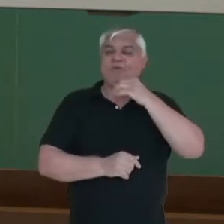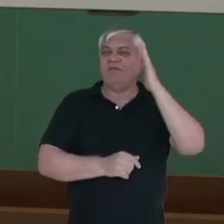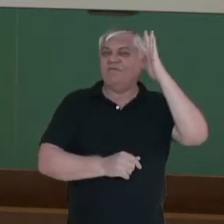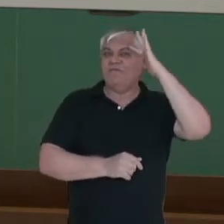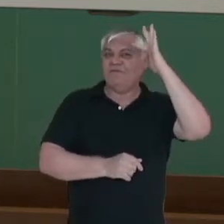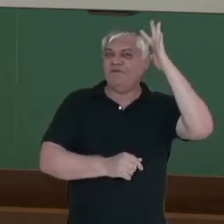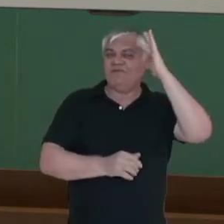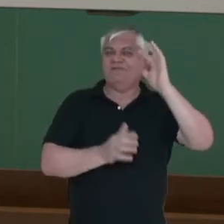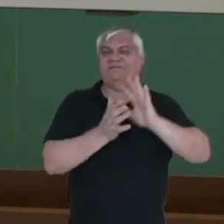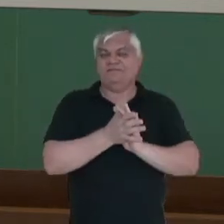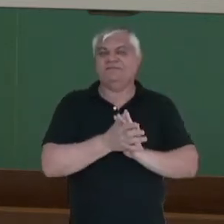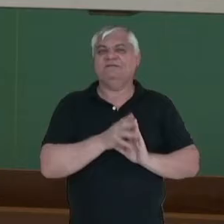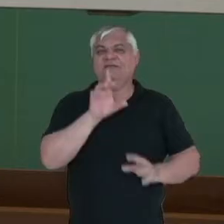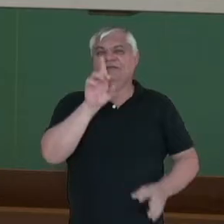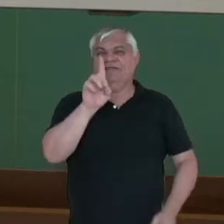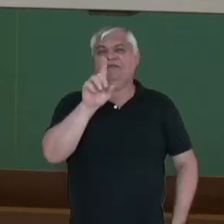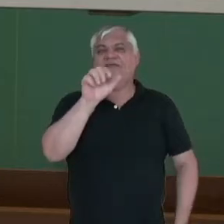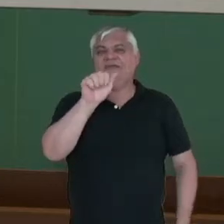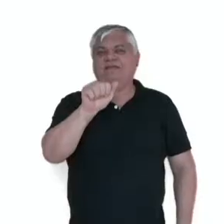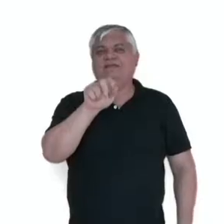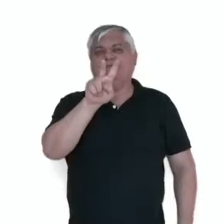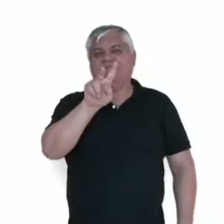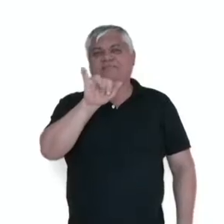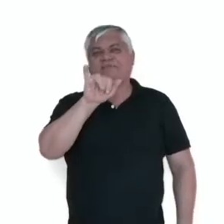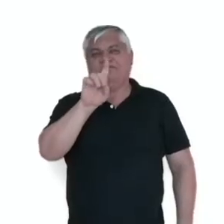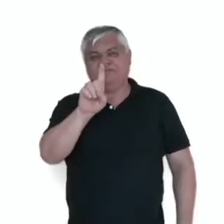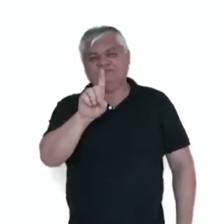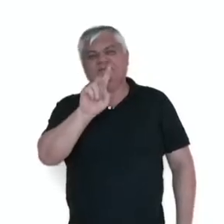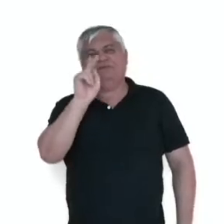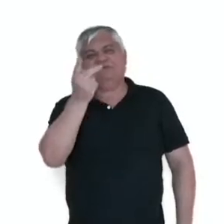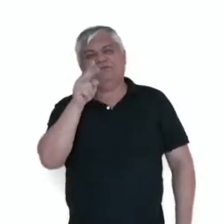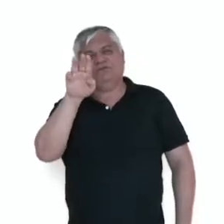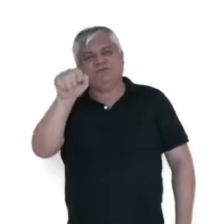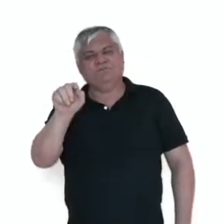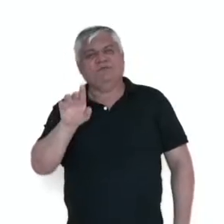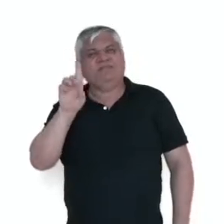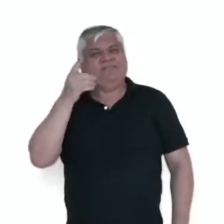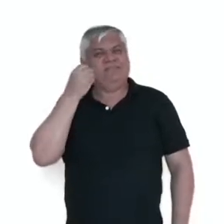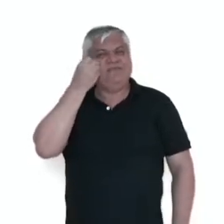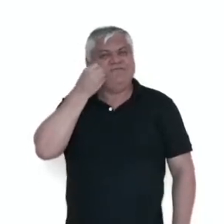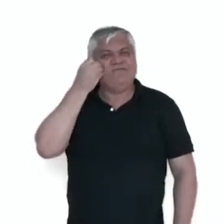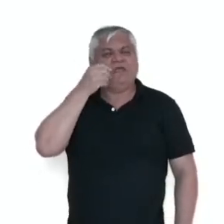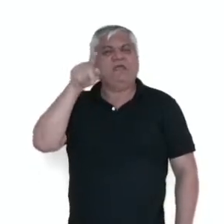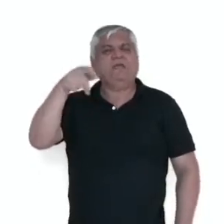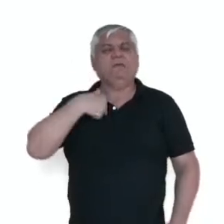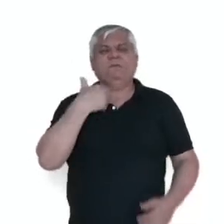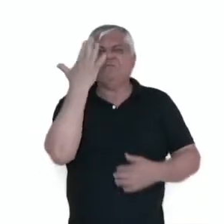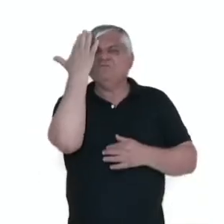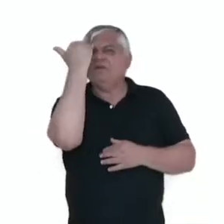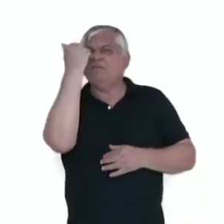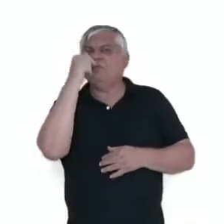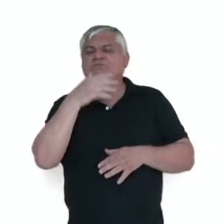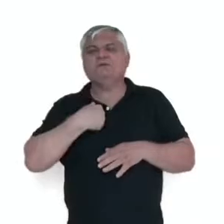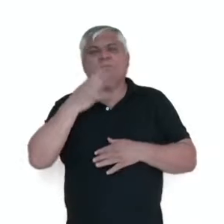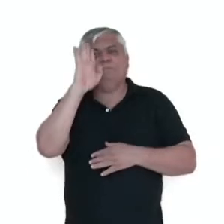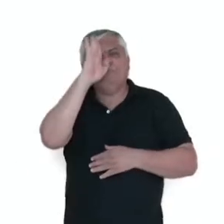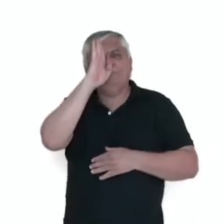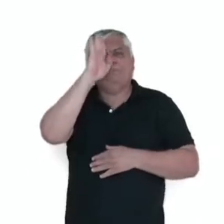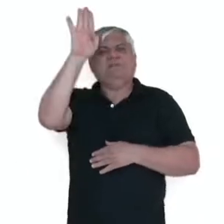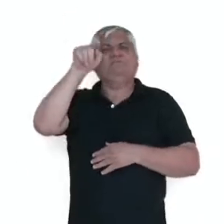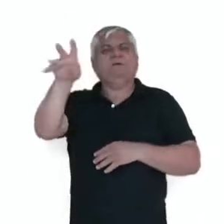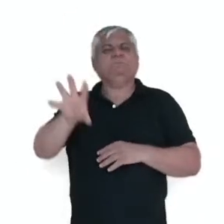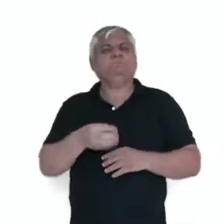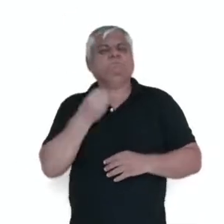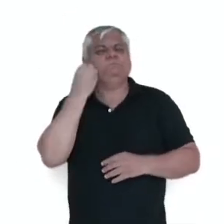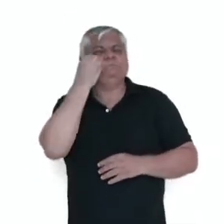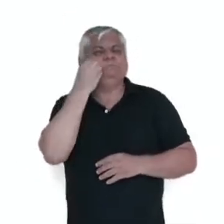empirista muito significativo é o David Hume. David Hume é conhecido como um dos principais